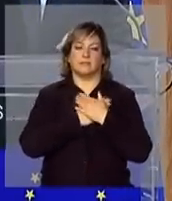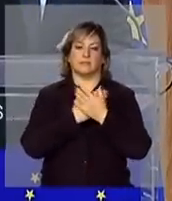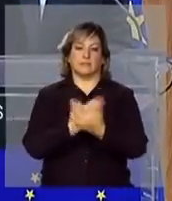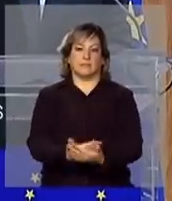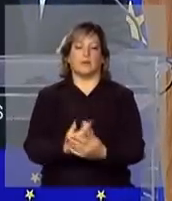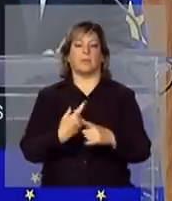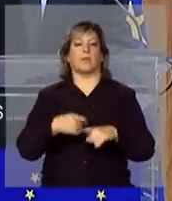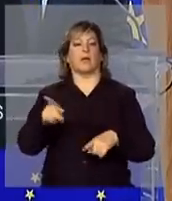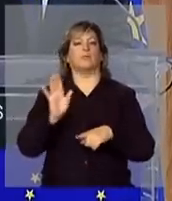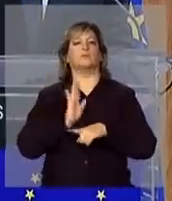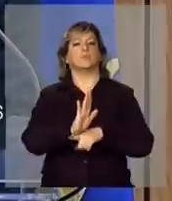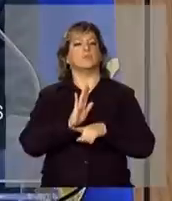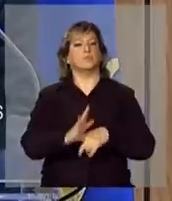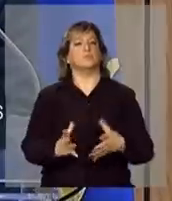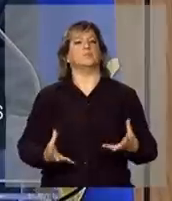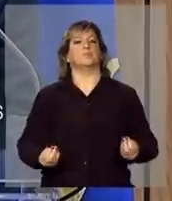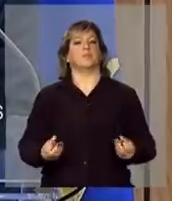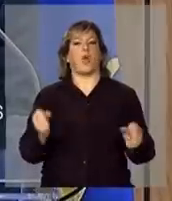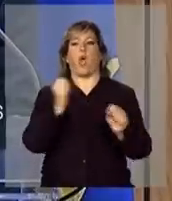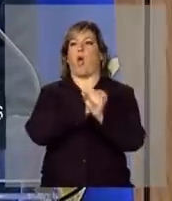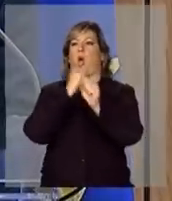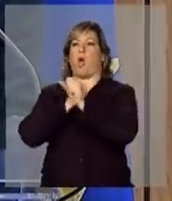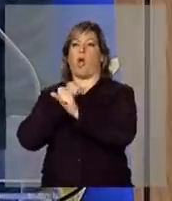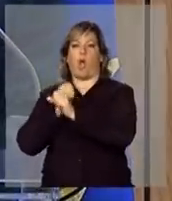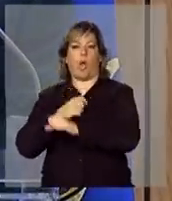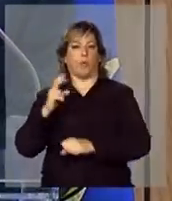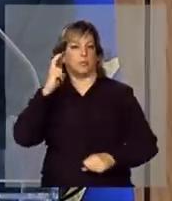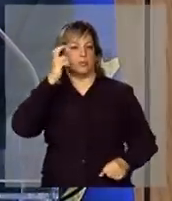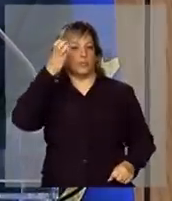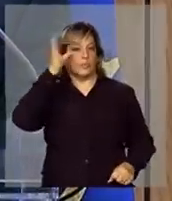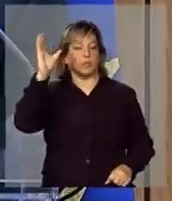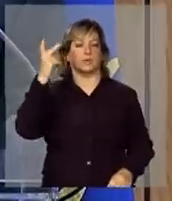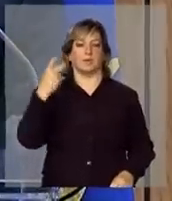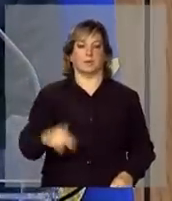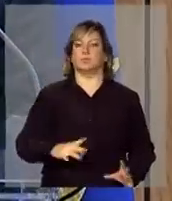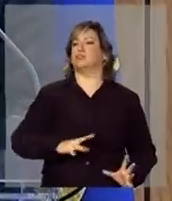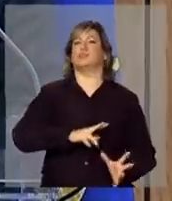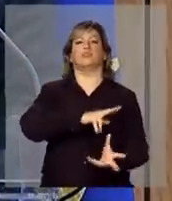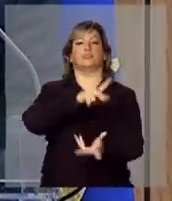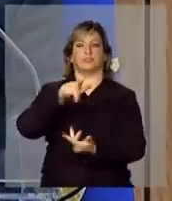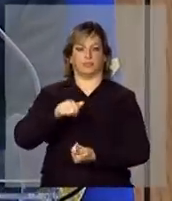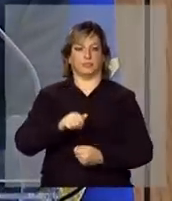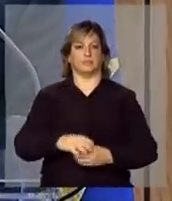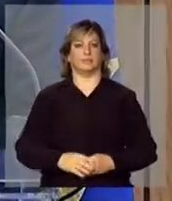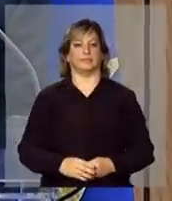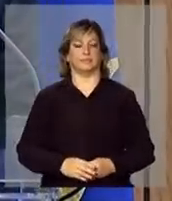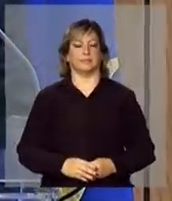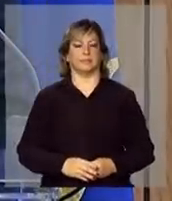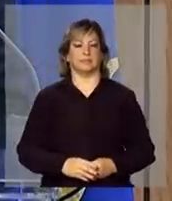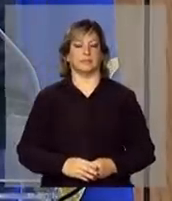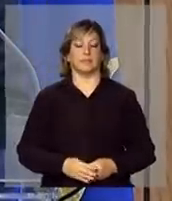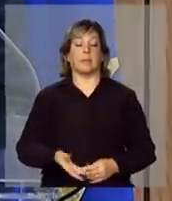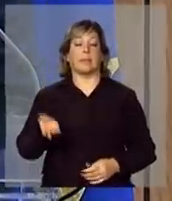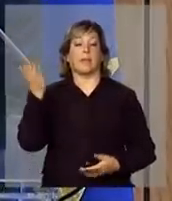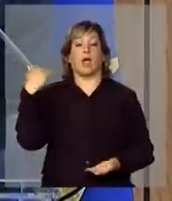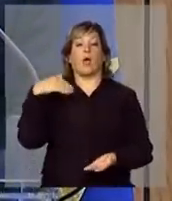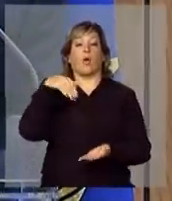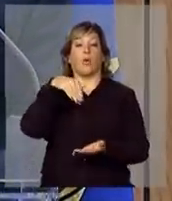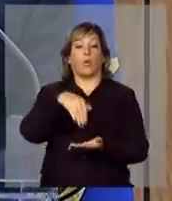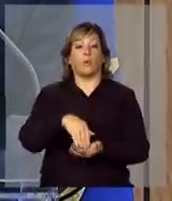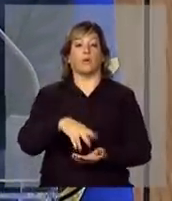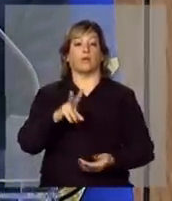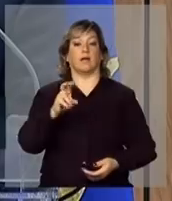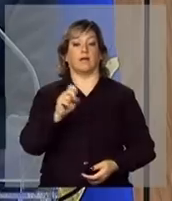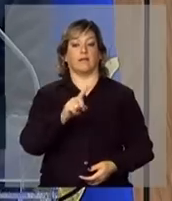seu contributo para a arquitetura e a cultura mundiais. A última vez que nos